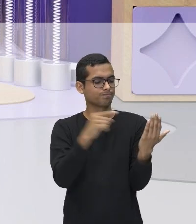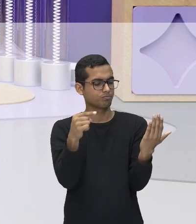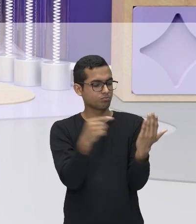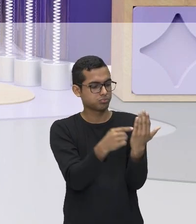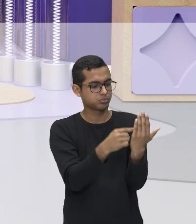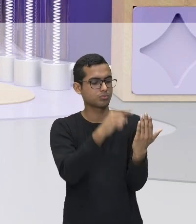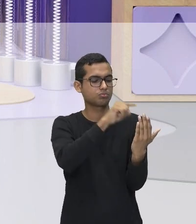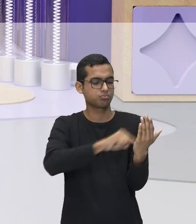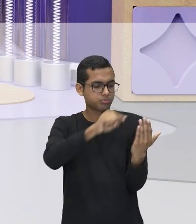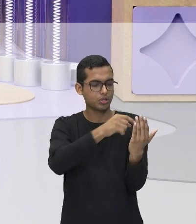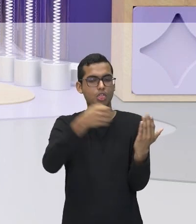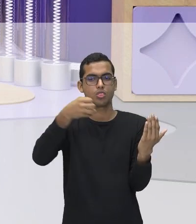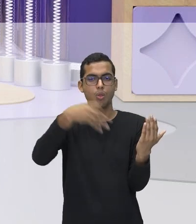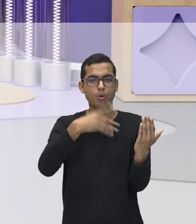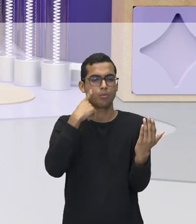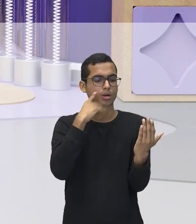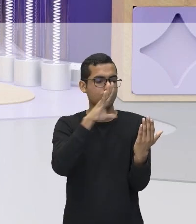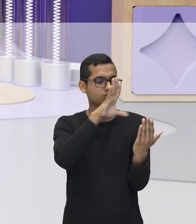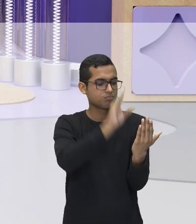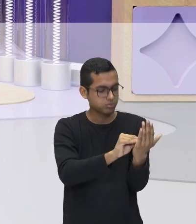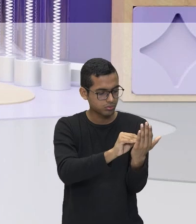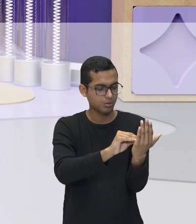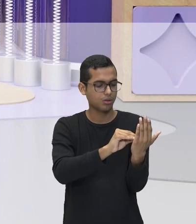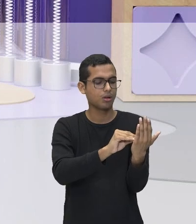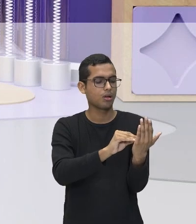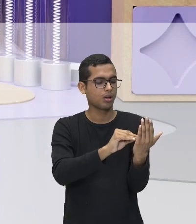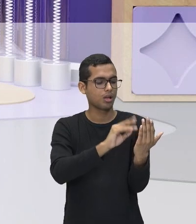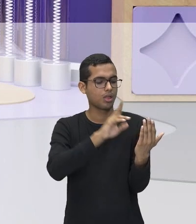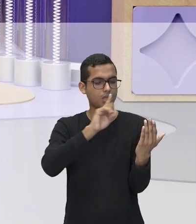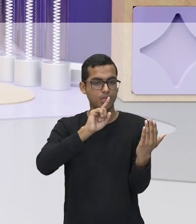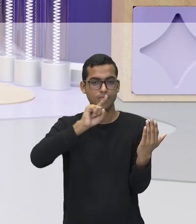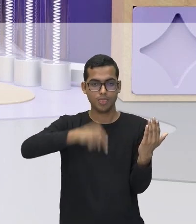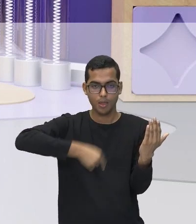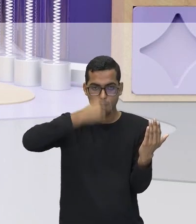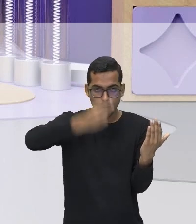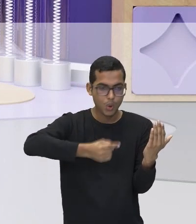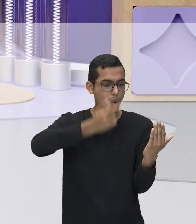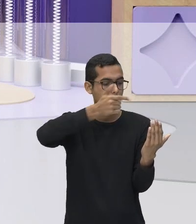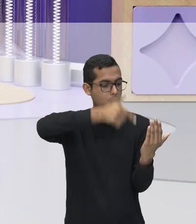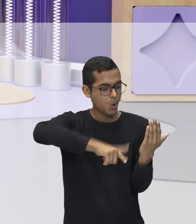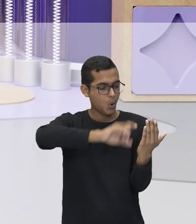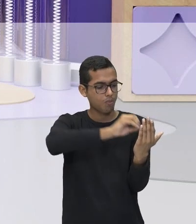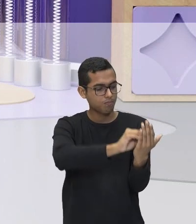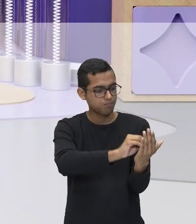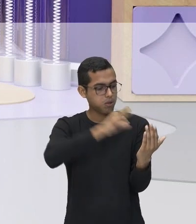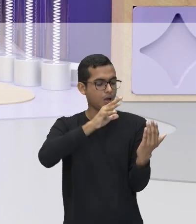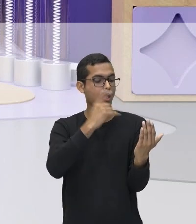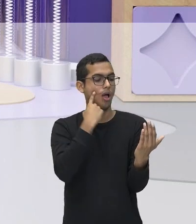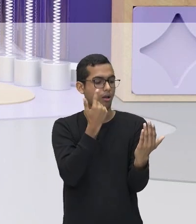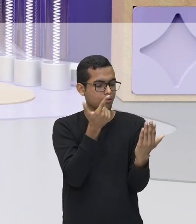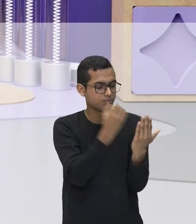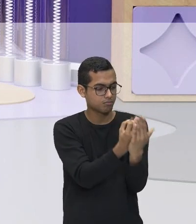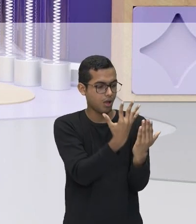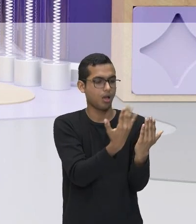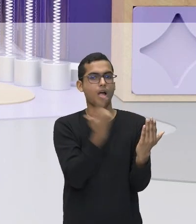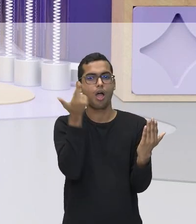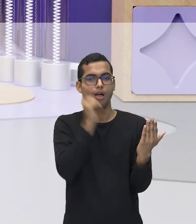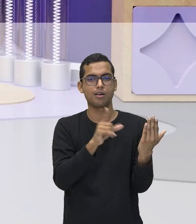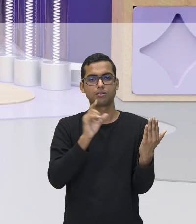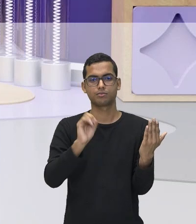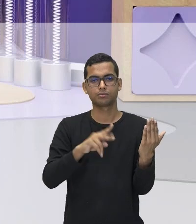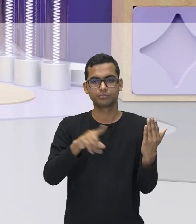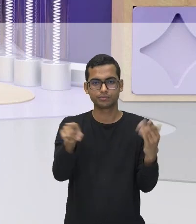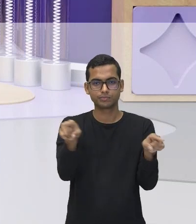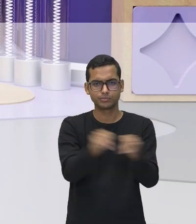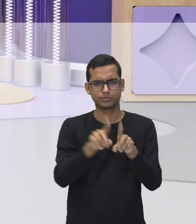reinicia, religa, Porque antigamente a gente dizia, menina, a nossa mãe dizia para a gente, liga a televisão aí, a gente ia lá,